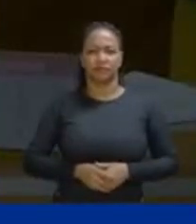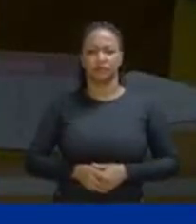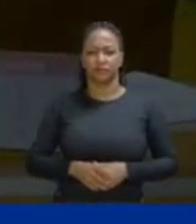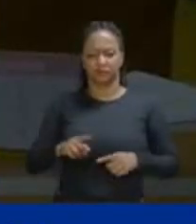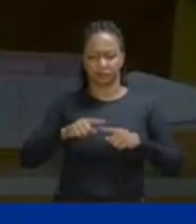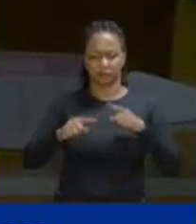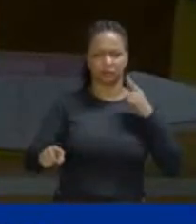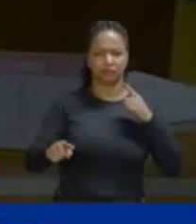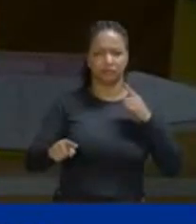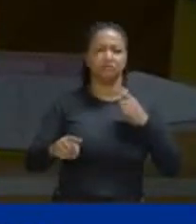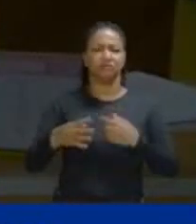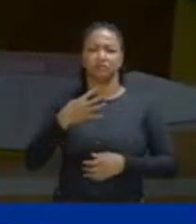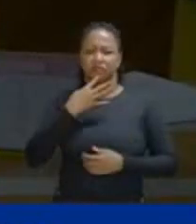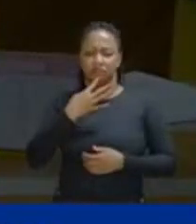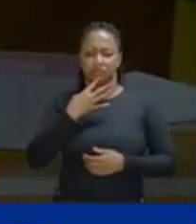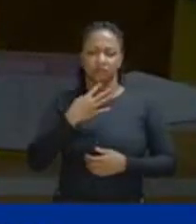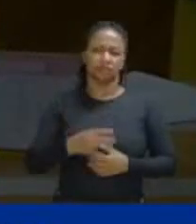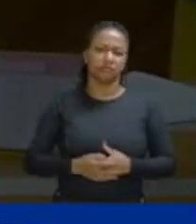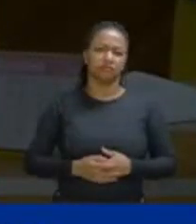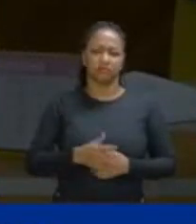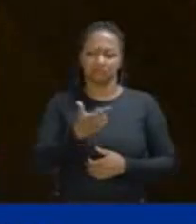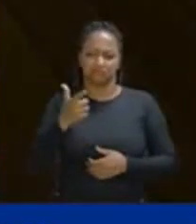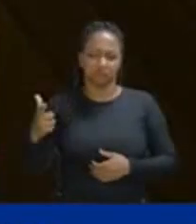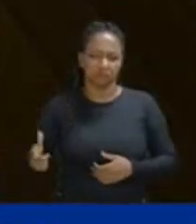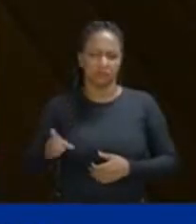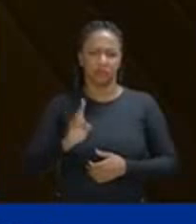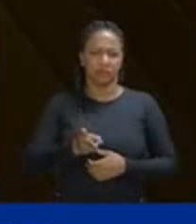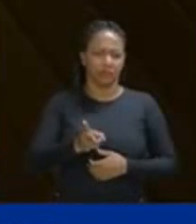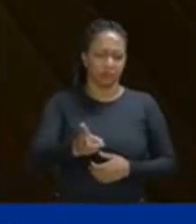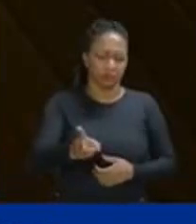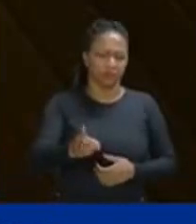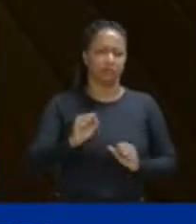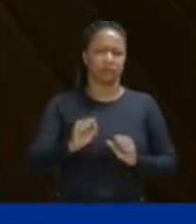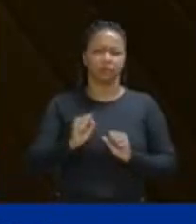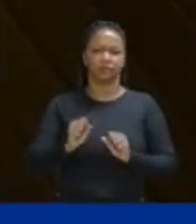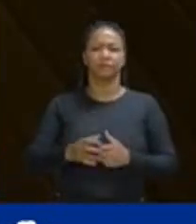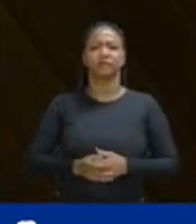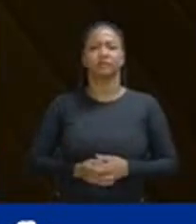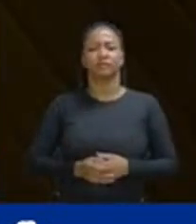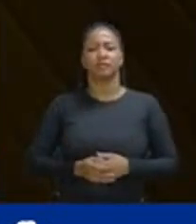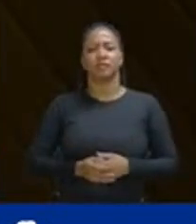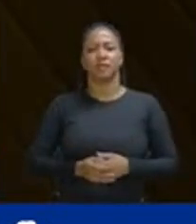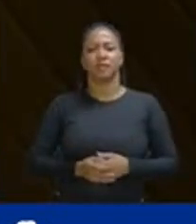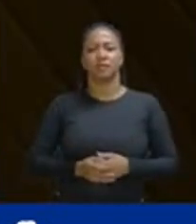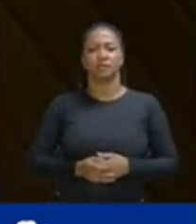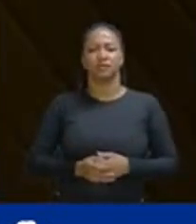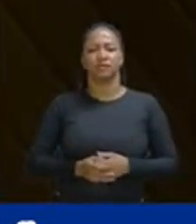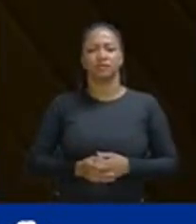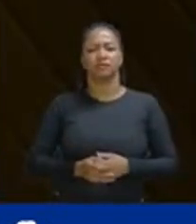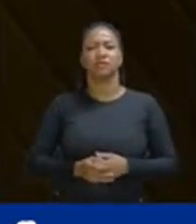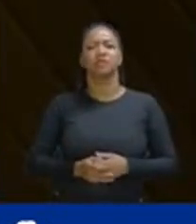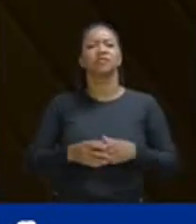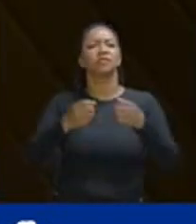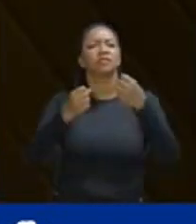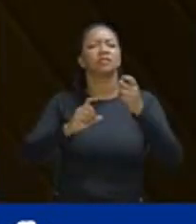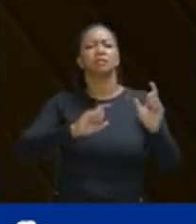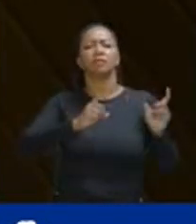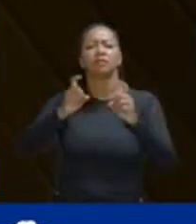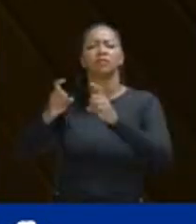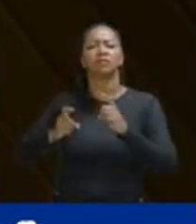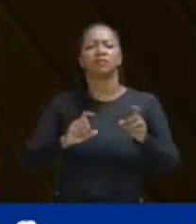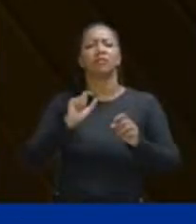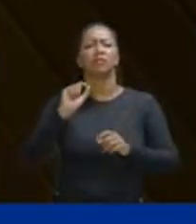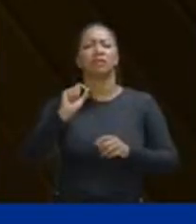Alguma objeção ao conhecimento? Foco no desembargador Carmo Antônio. Nenhuma, pode prosseguir. No caso, há duas Foco questões no em juiz discussão. Saber se Anselmo houve Gonçalves.